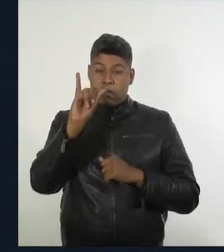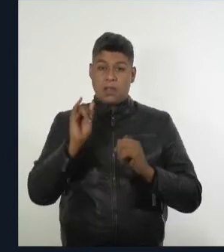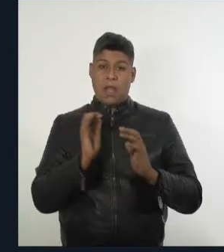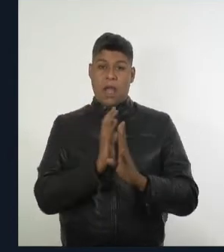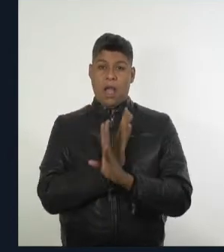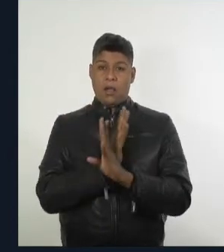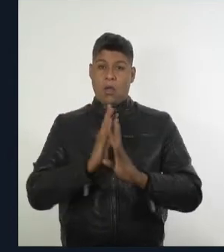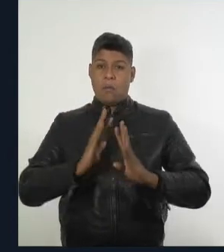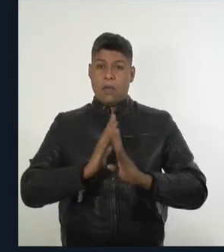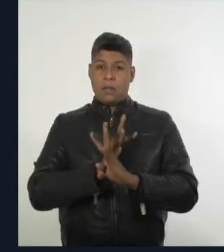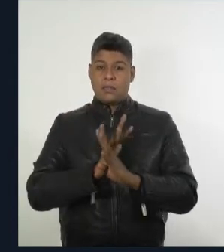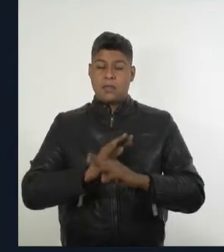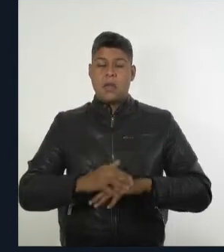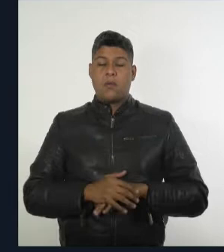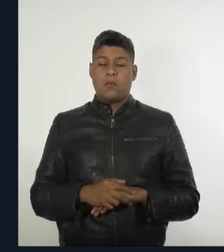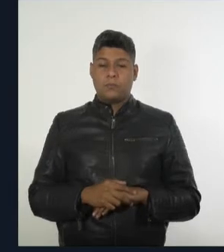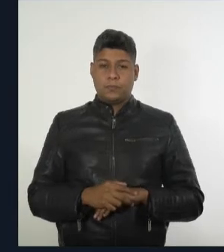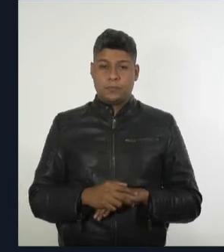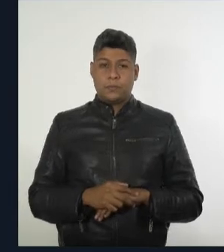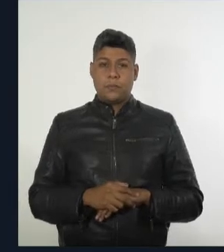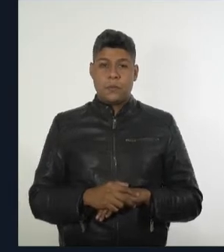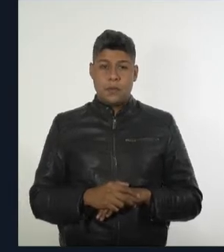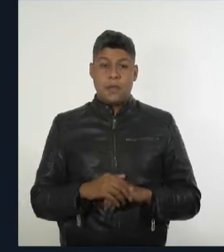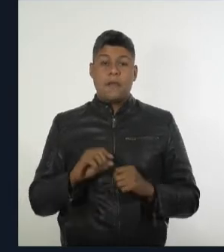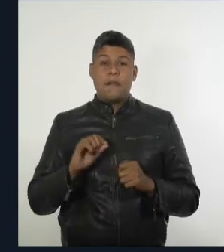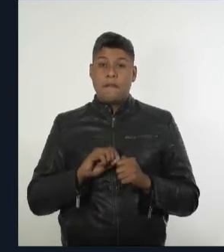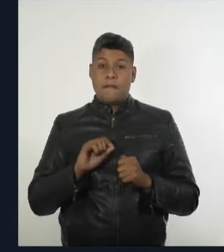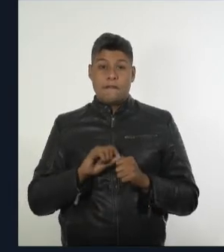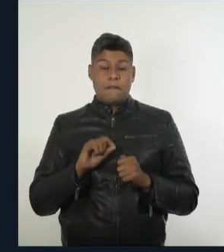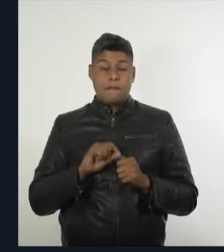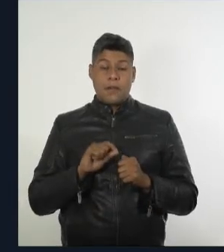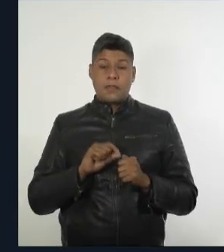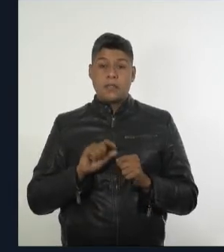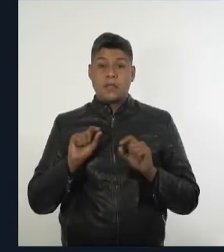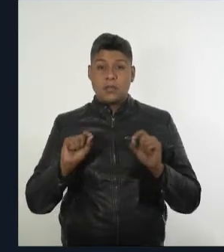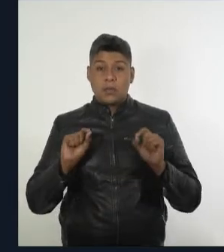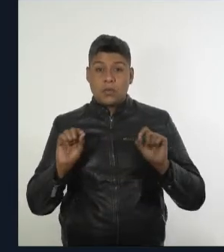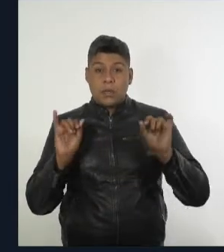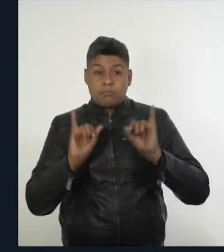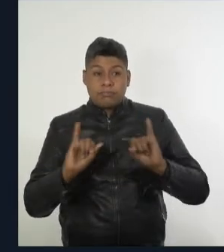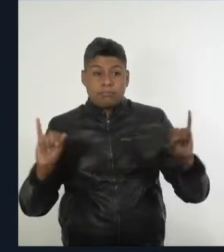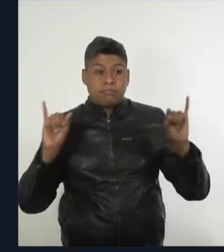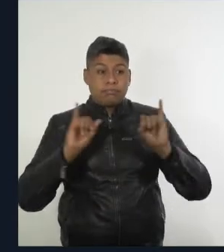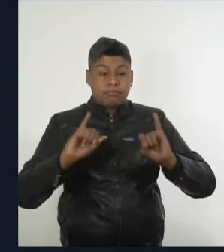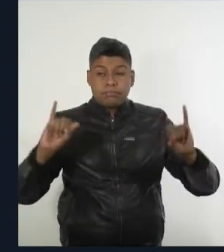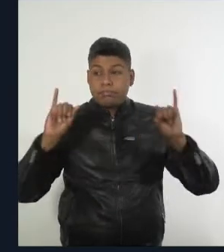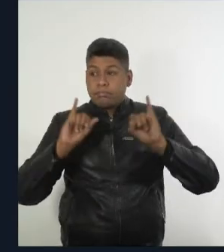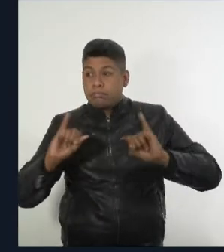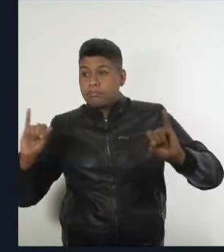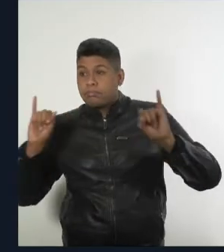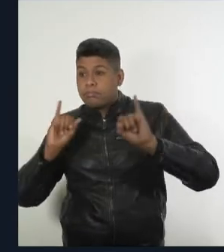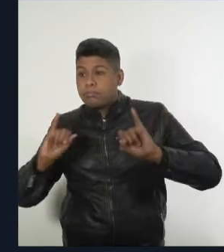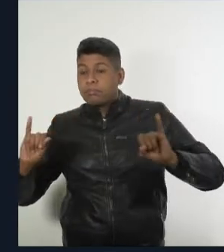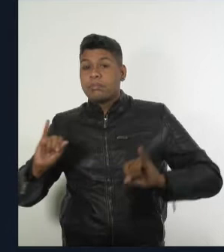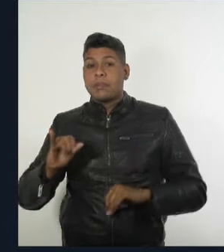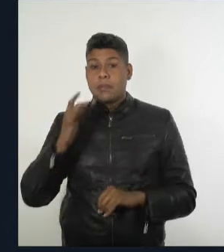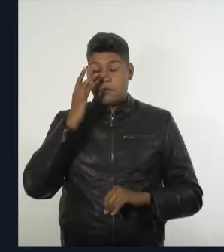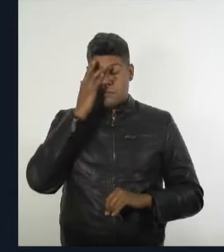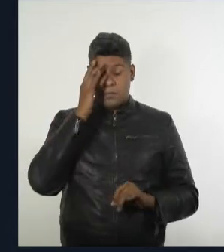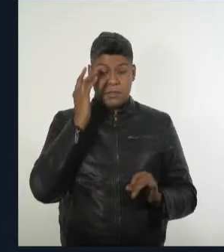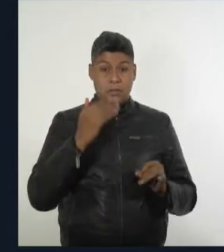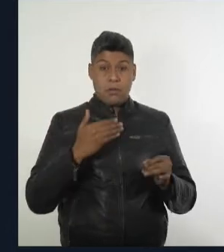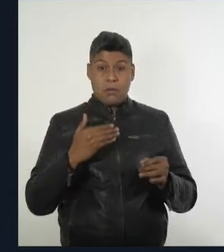aglomerações. Estamos fazendo uma ação em todas na atenção básica do município, que a pessoa